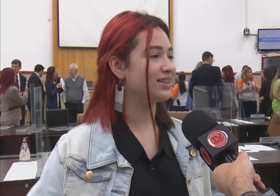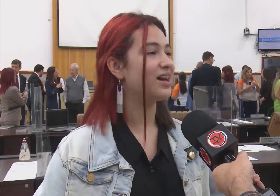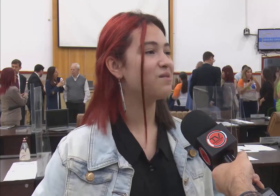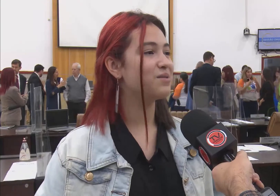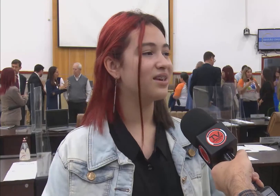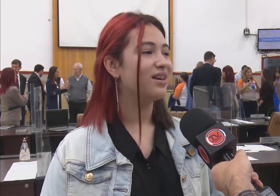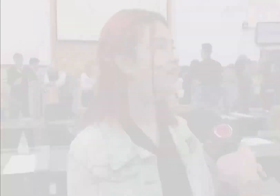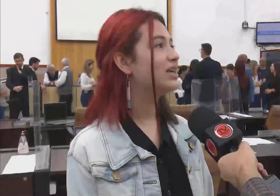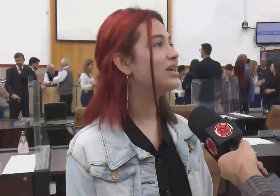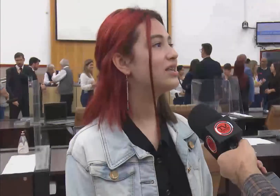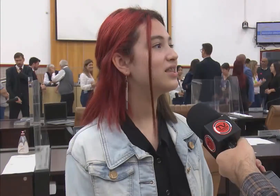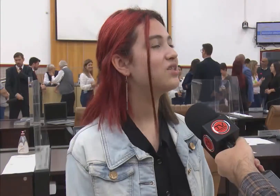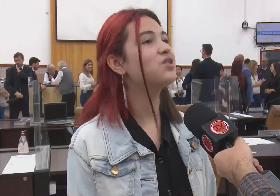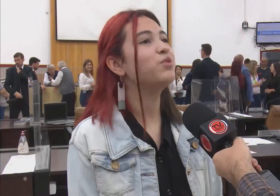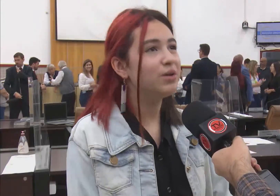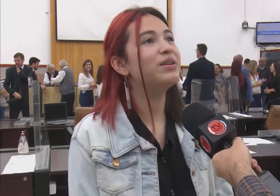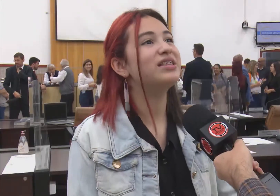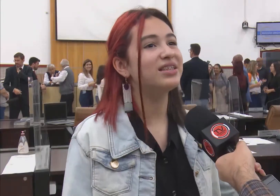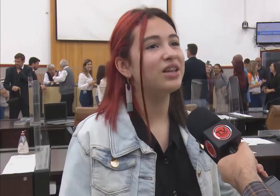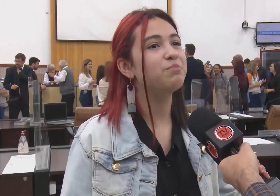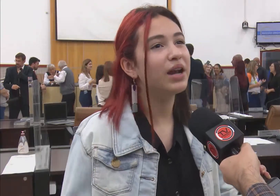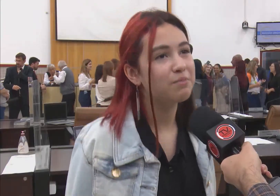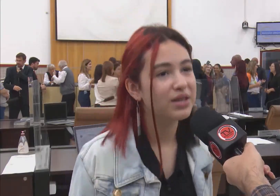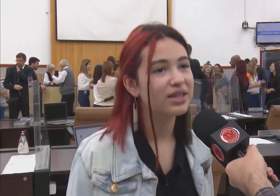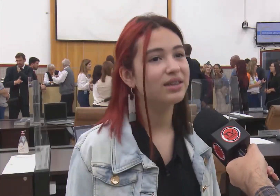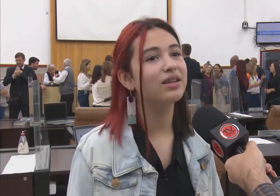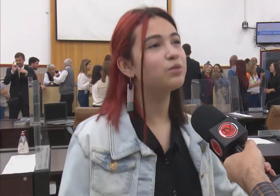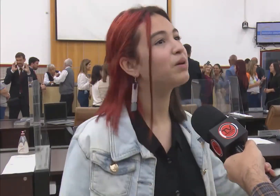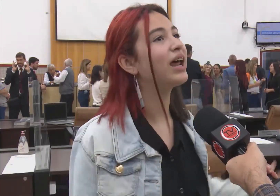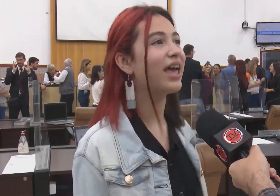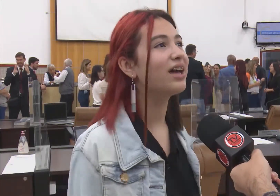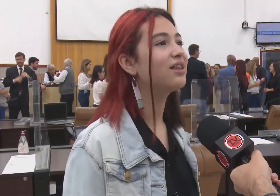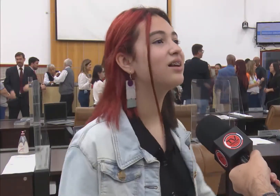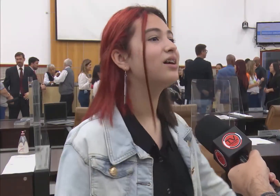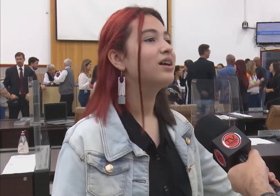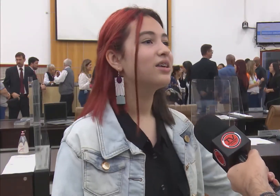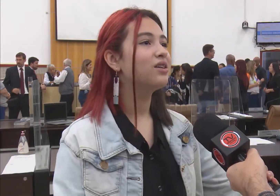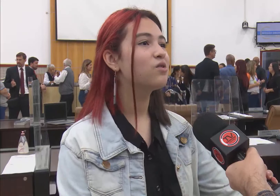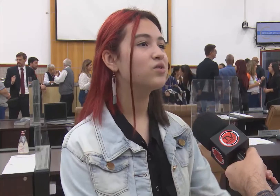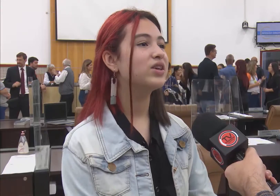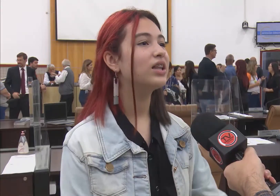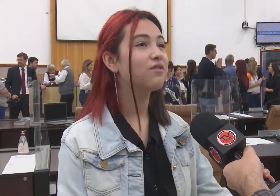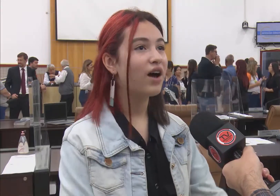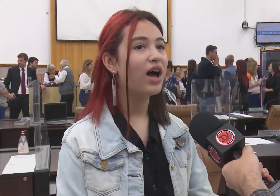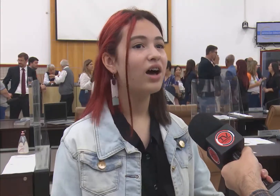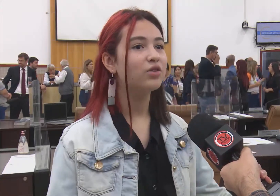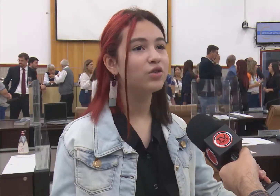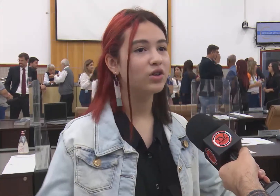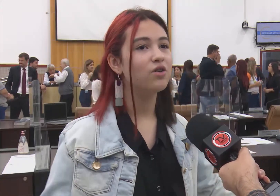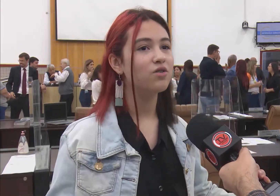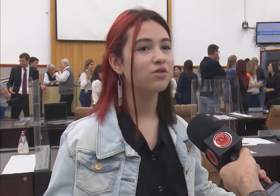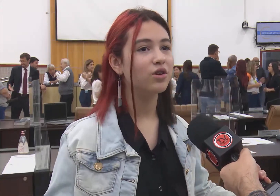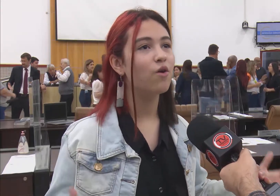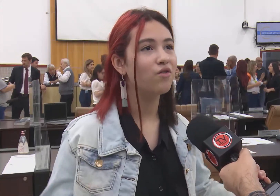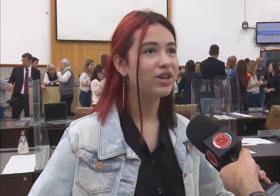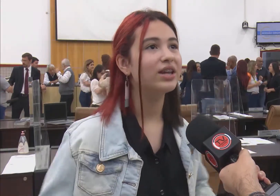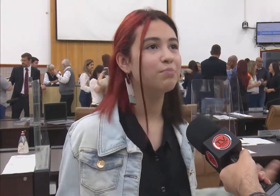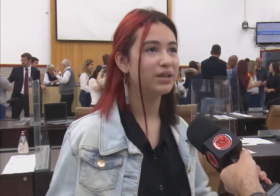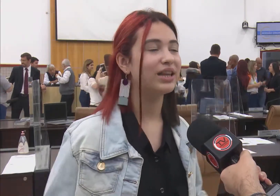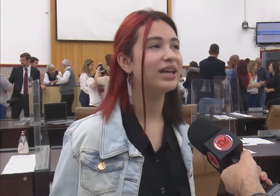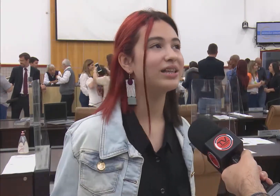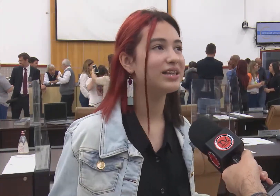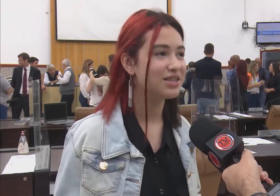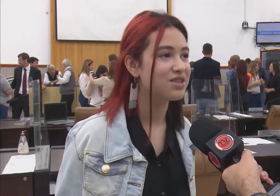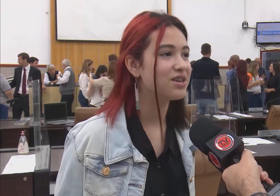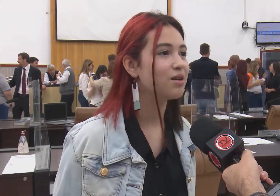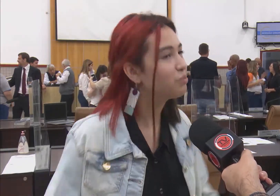estar aqui, sabe? Que seja de muito aprendizado para mim, tanto para ela, que eu consiga levar tudo que eu ouvir